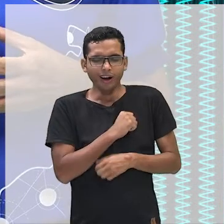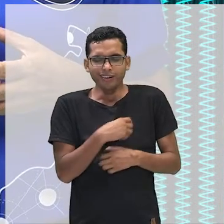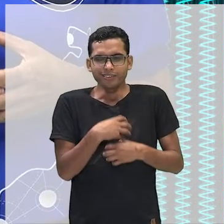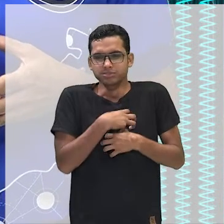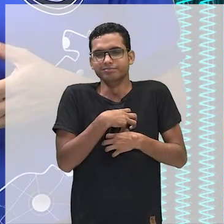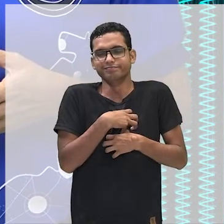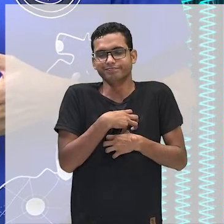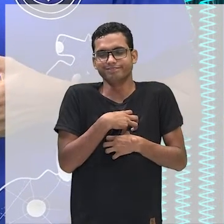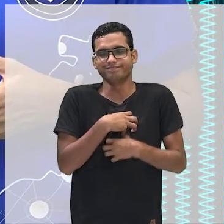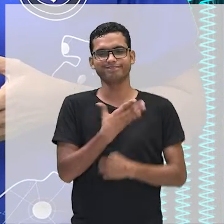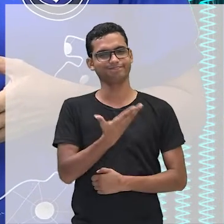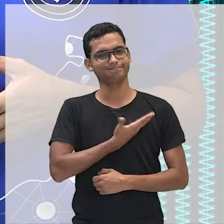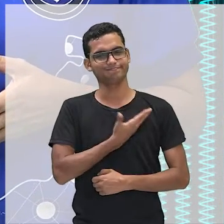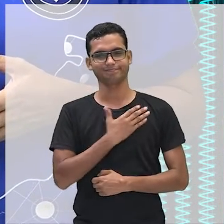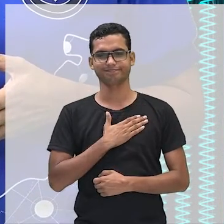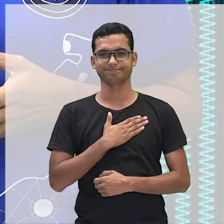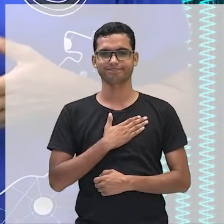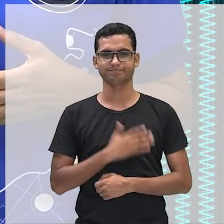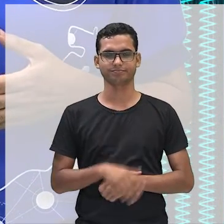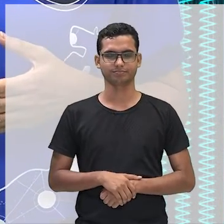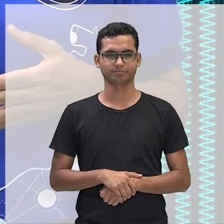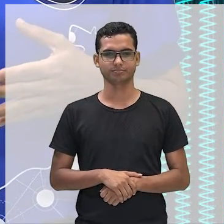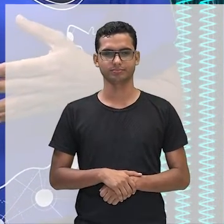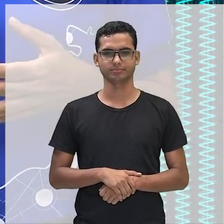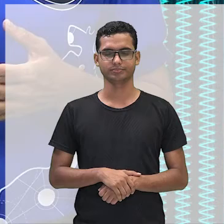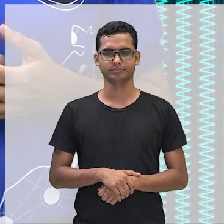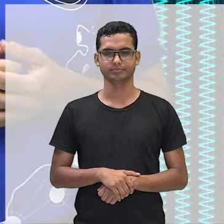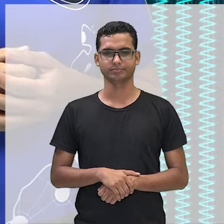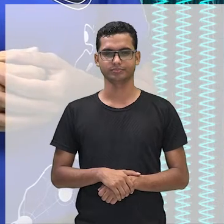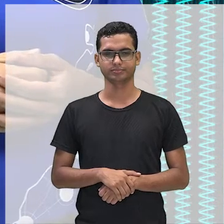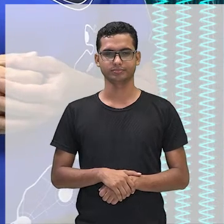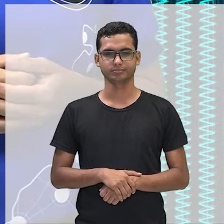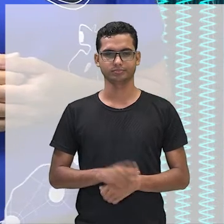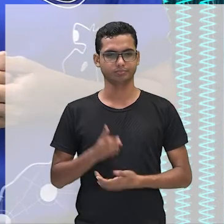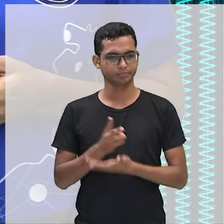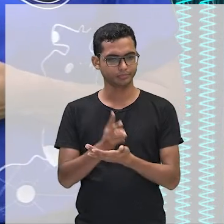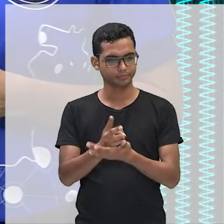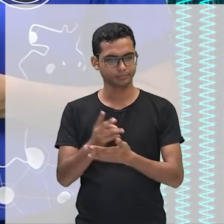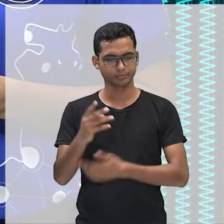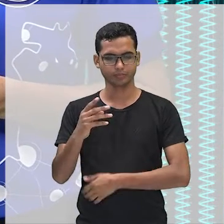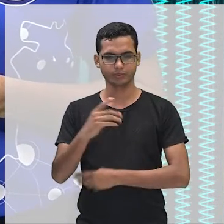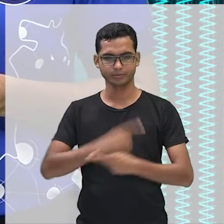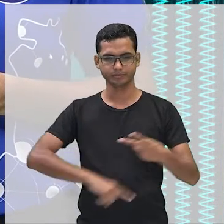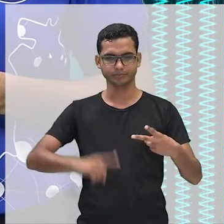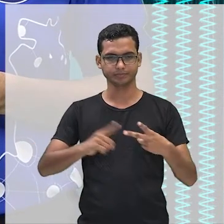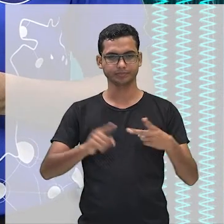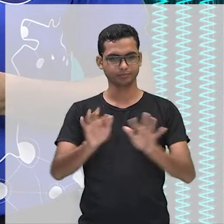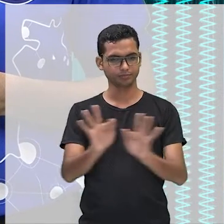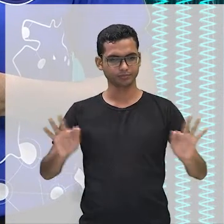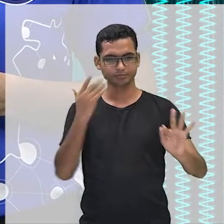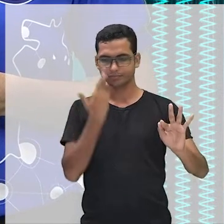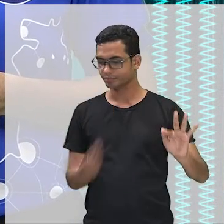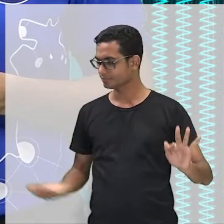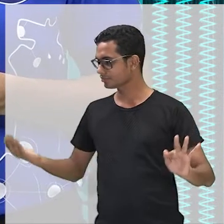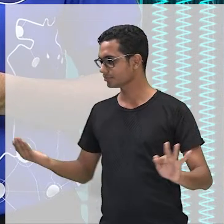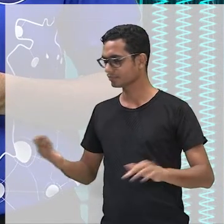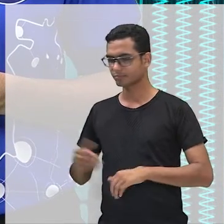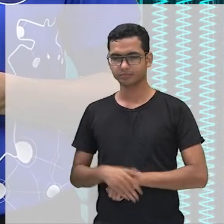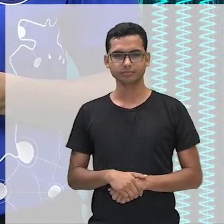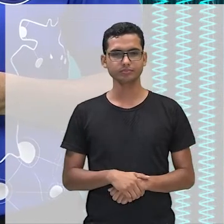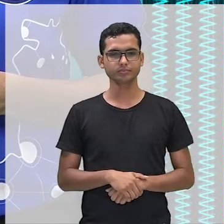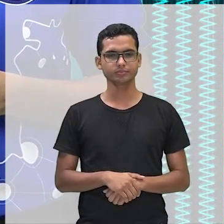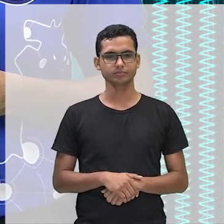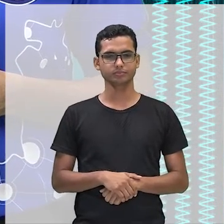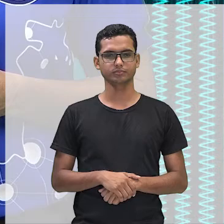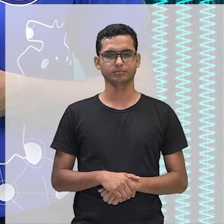meus amigos. My friends. Continuando. We are here to help.